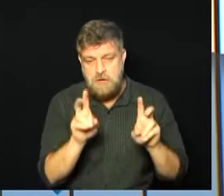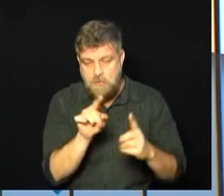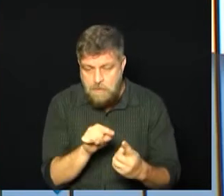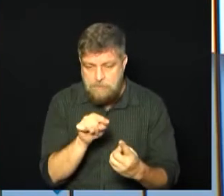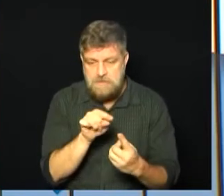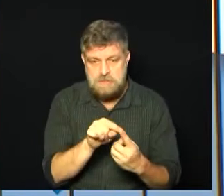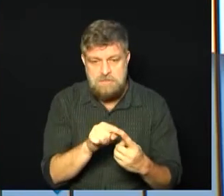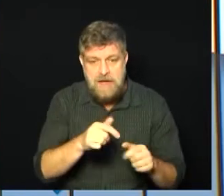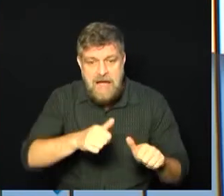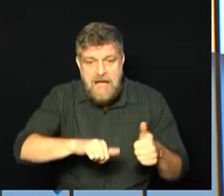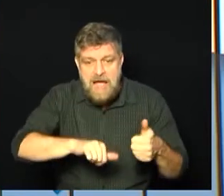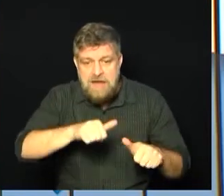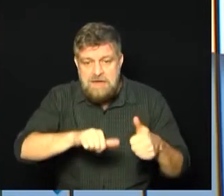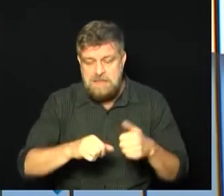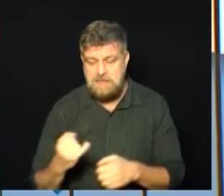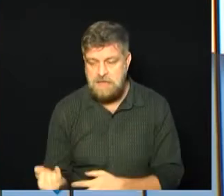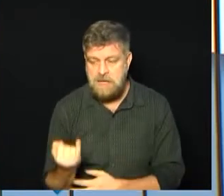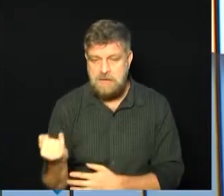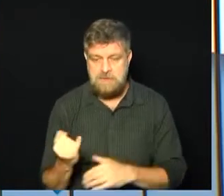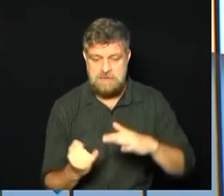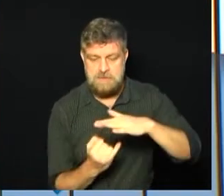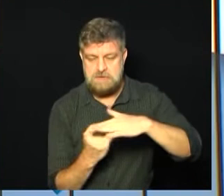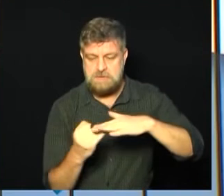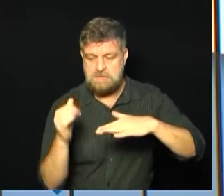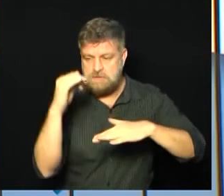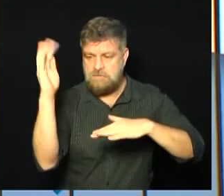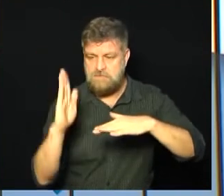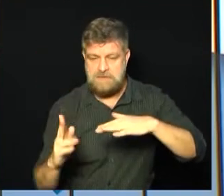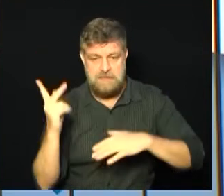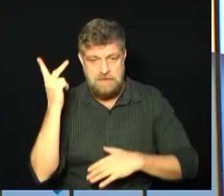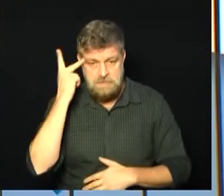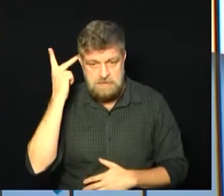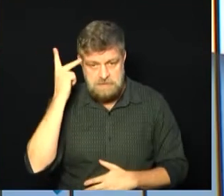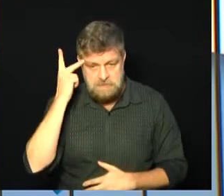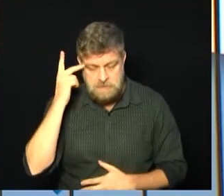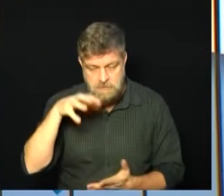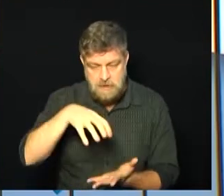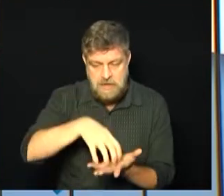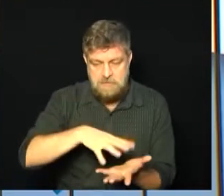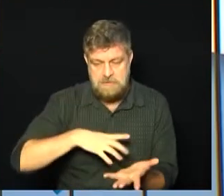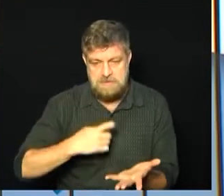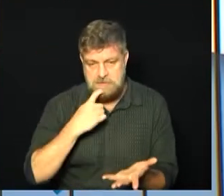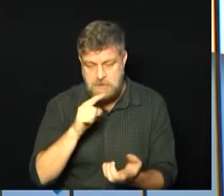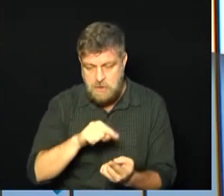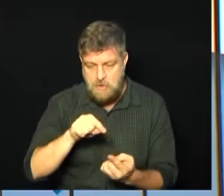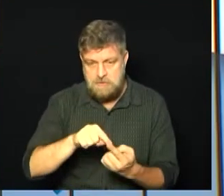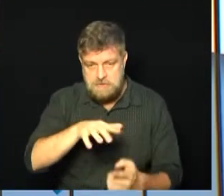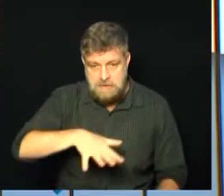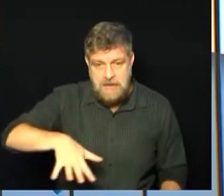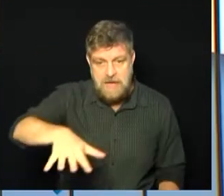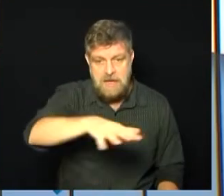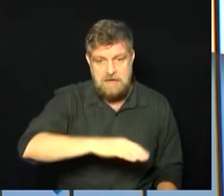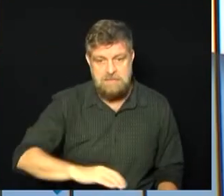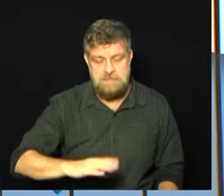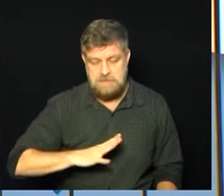finalidade de analisar a importância do Instituto Federal de São Paulo, Campus Campinas, para o desenvolvimento econômico e social